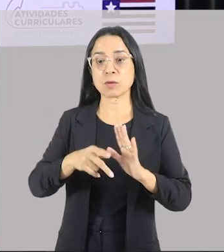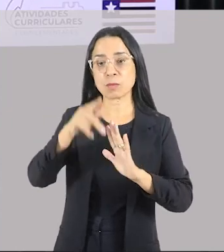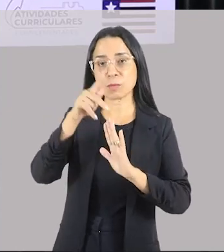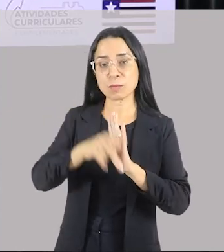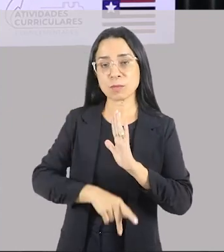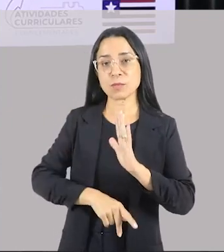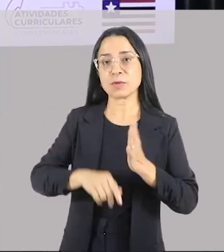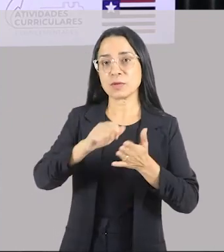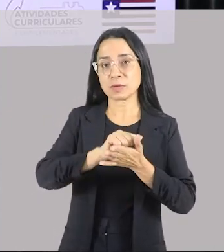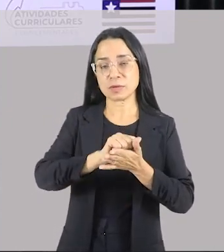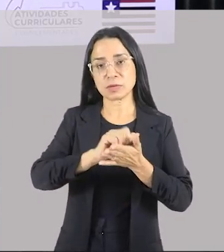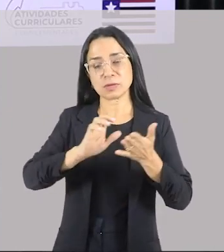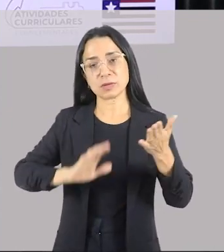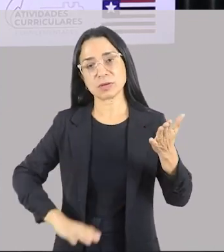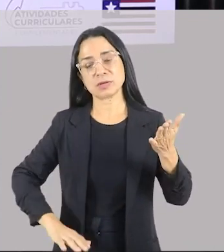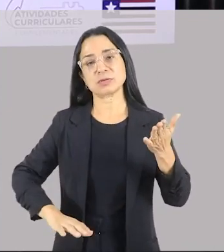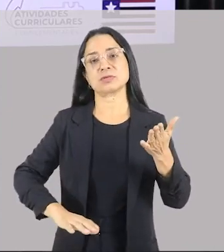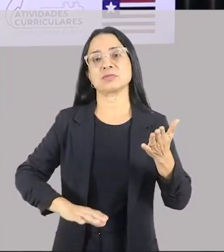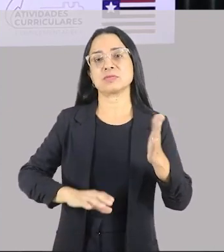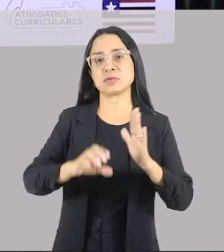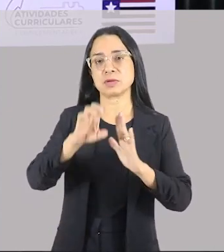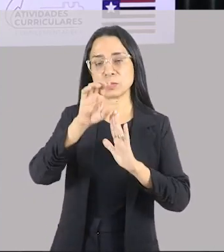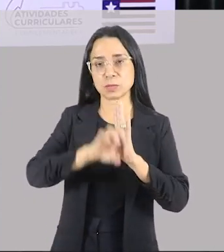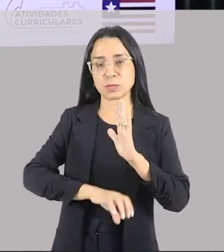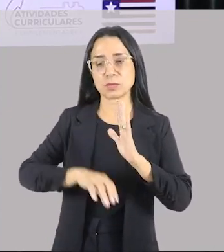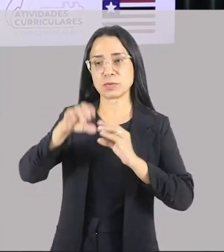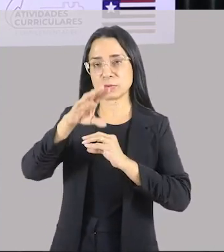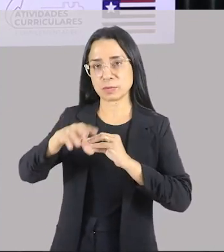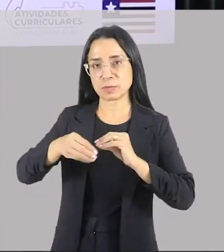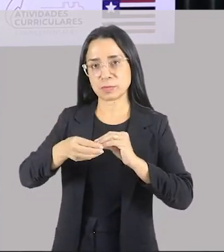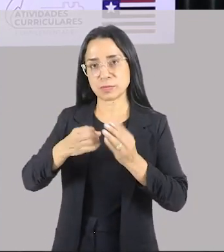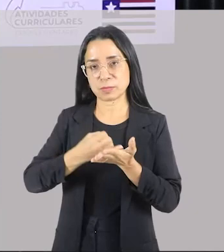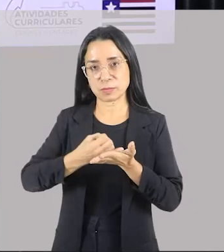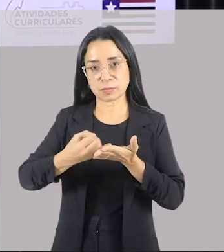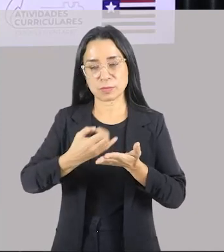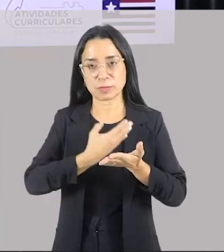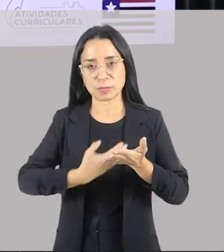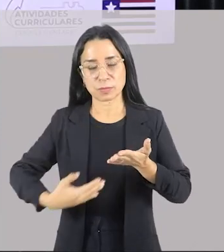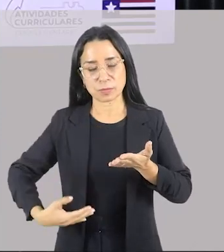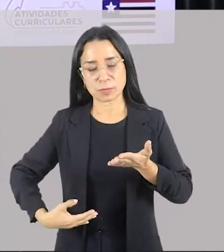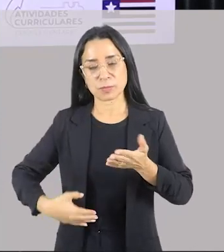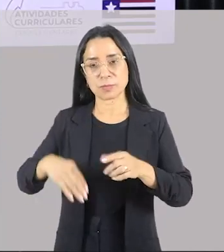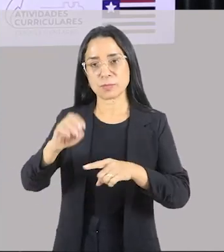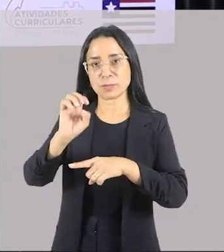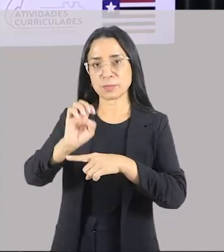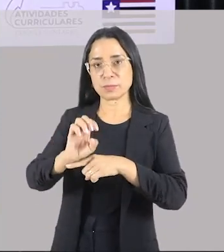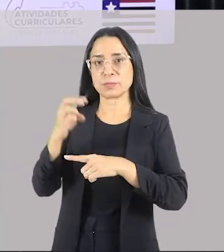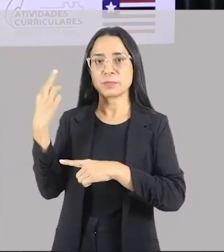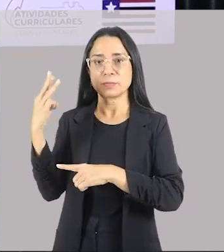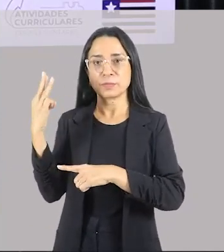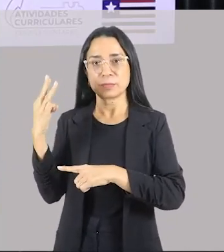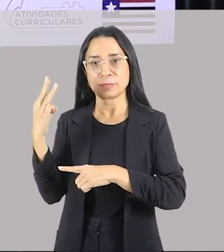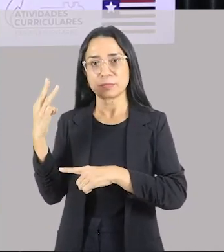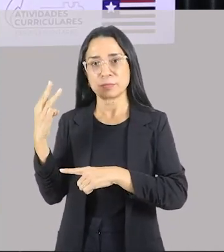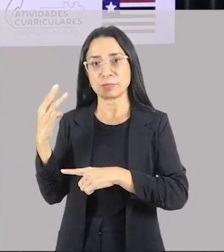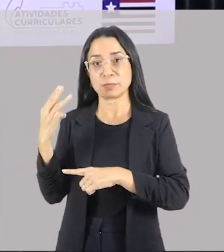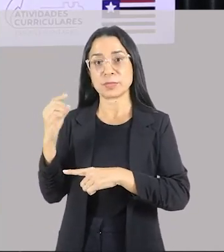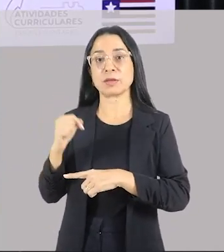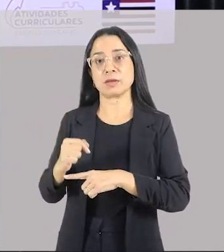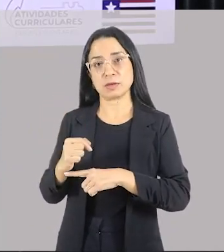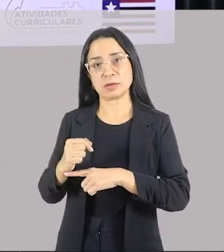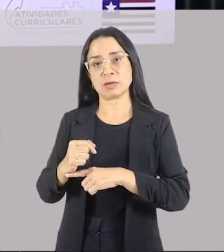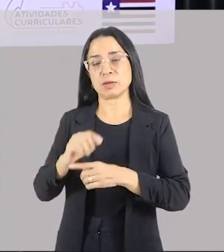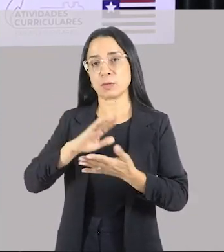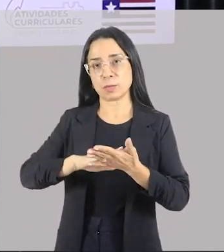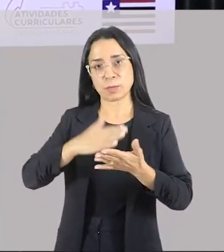projeto Atividades Curriculares Complementares, uma iniciativa do Governo do Estado do Maranhão. Aqui no nosso canto do vídeo está a